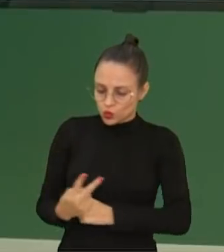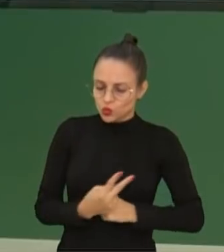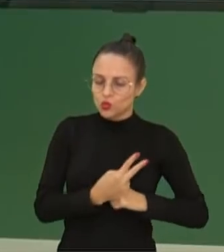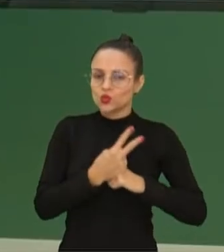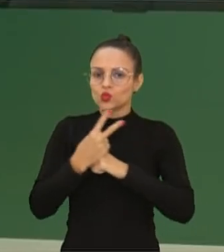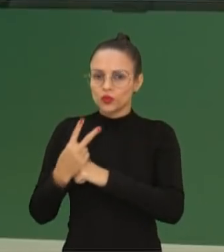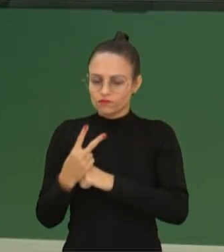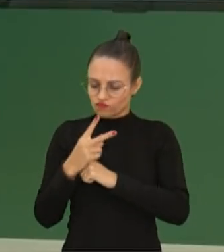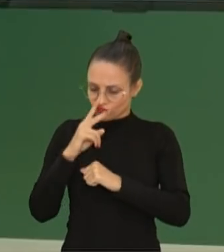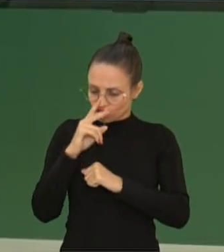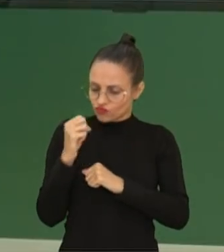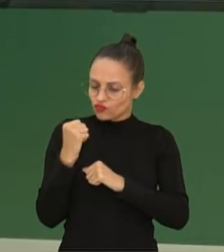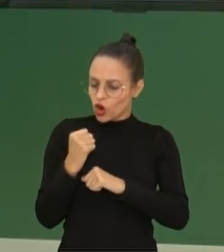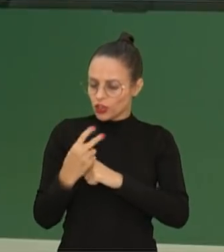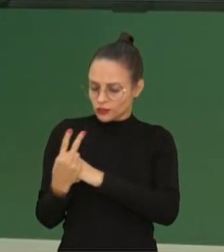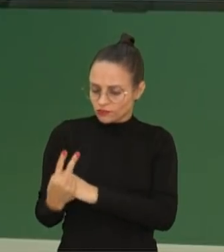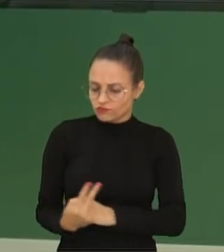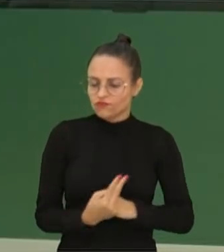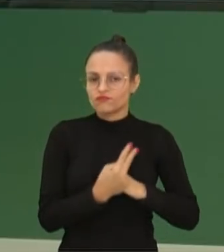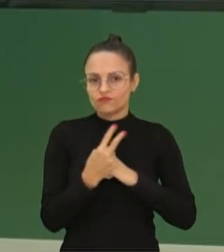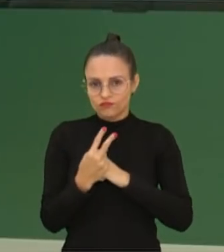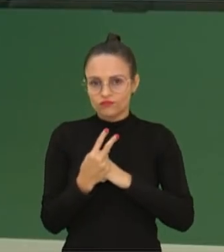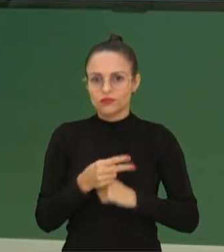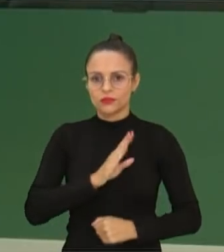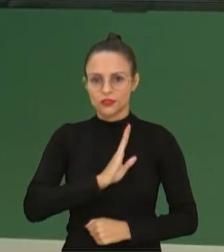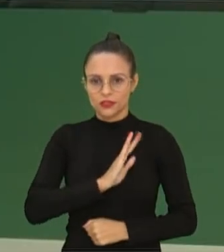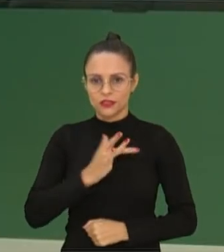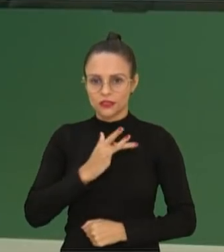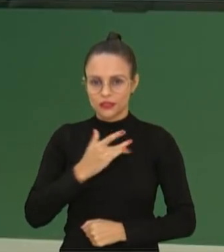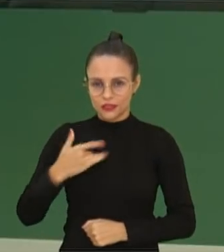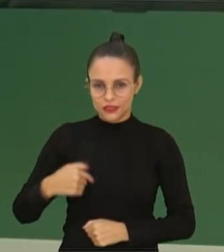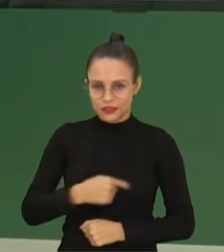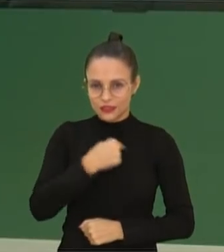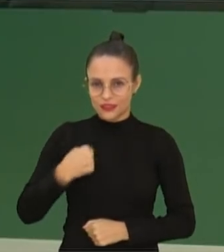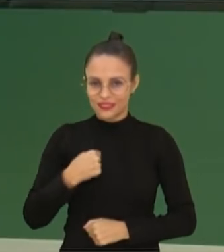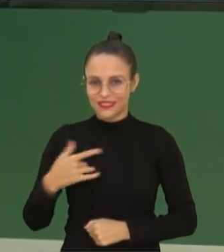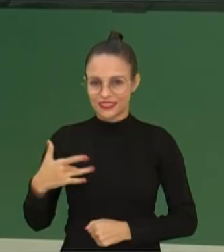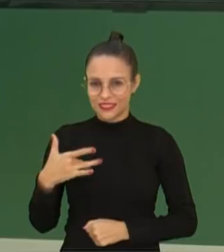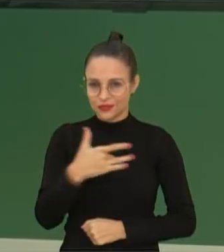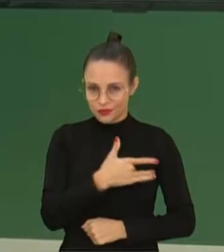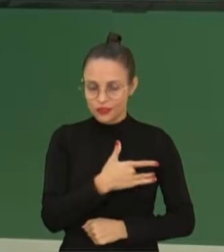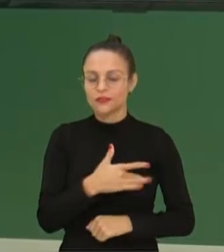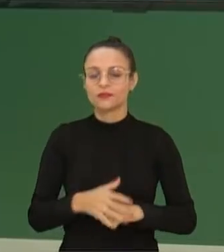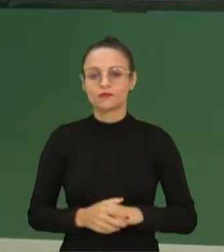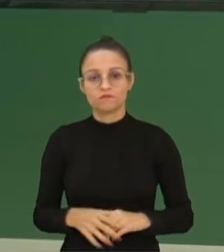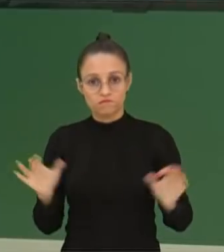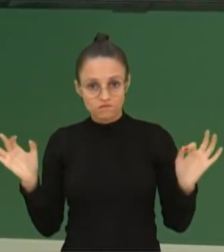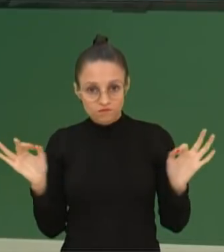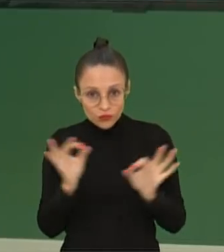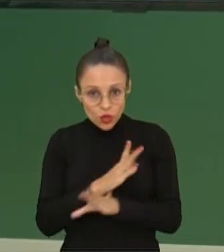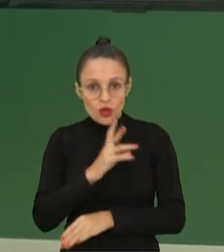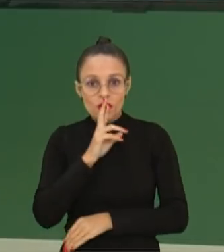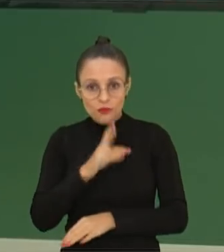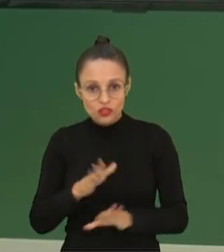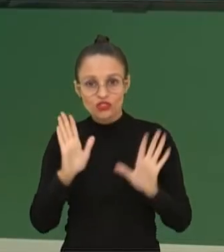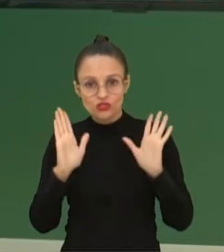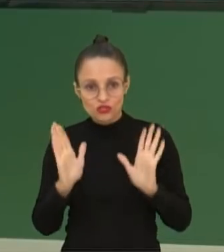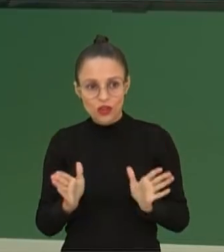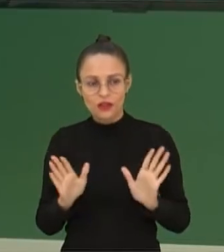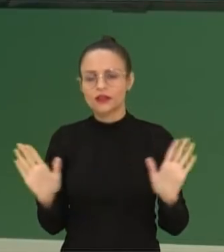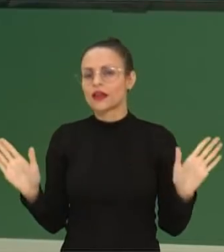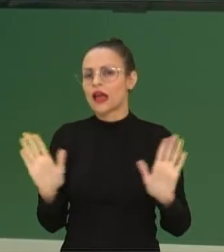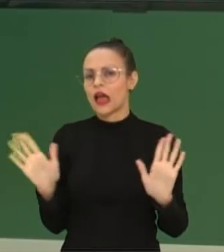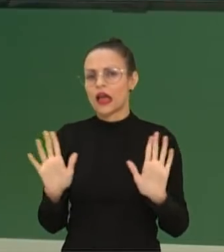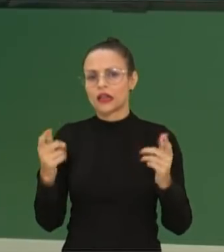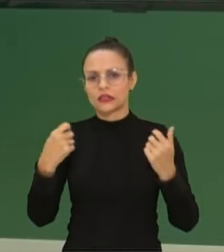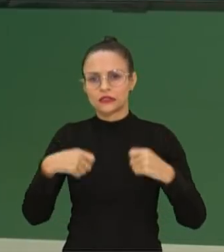vão fortalecer, que vão manter esse sistema saudável. E aí, depois que você responder isso, não precisa